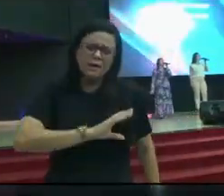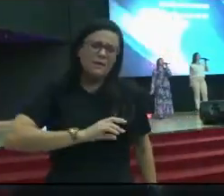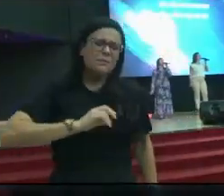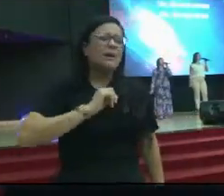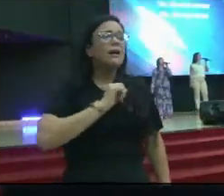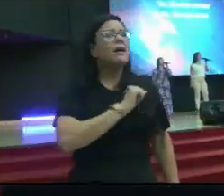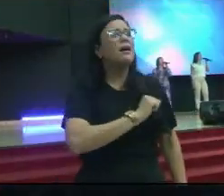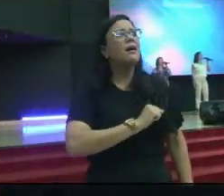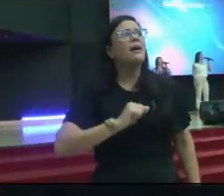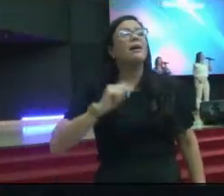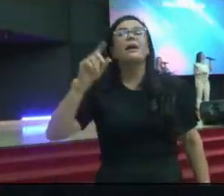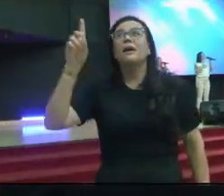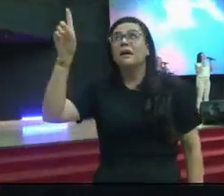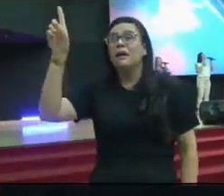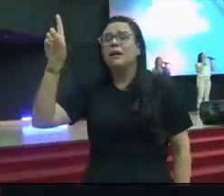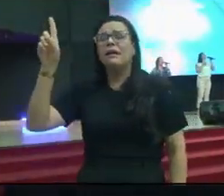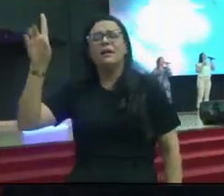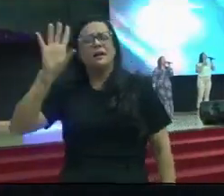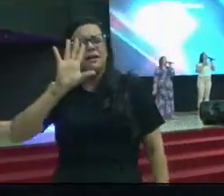me ama.